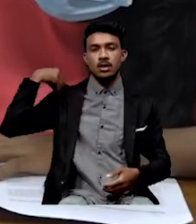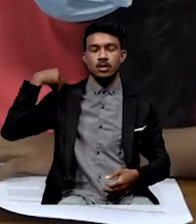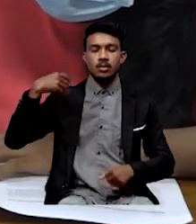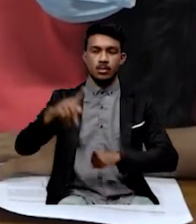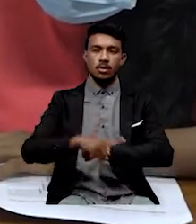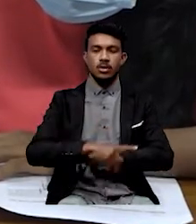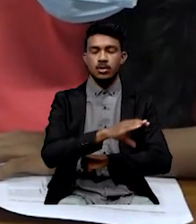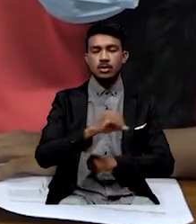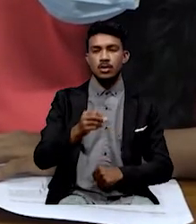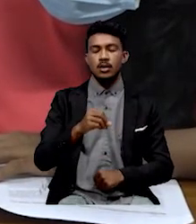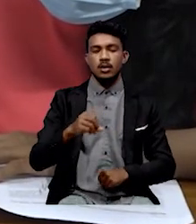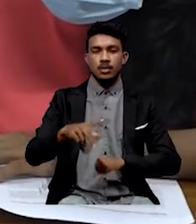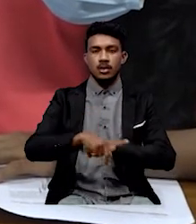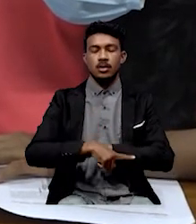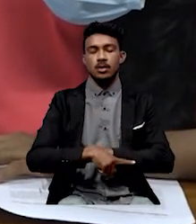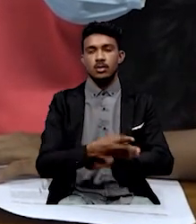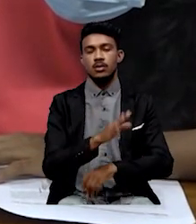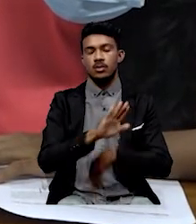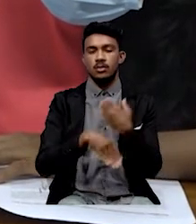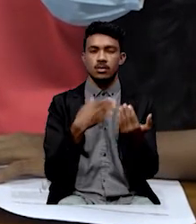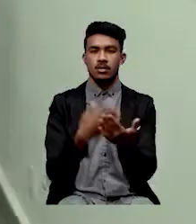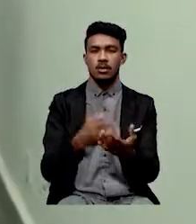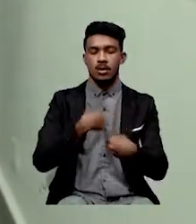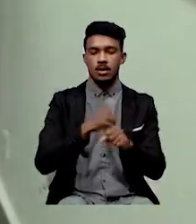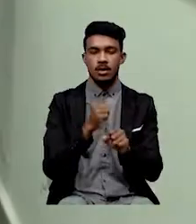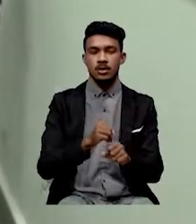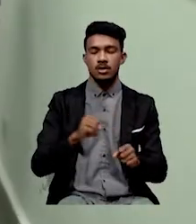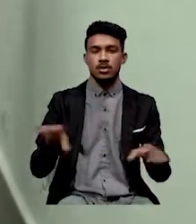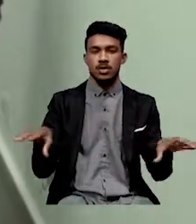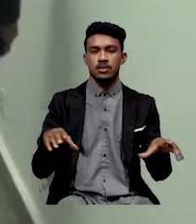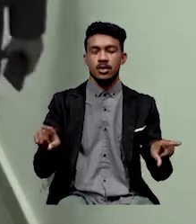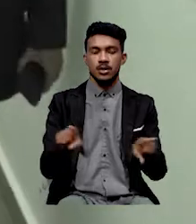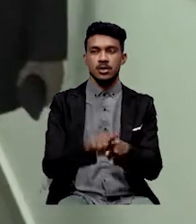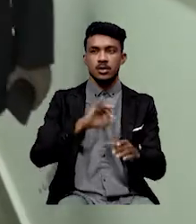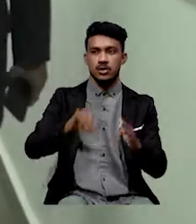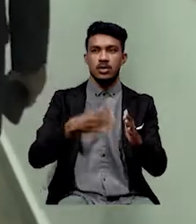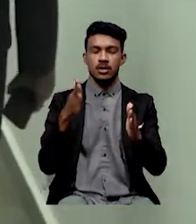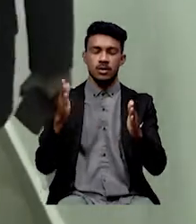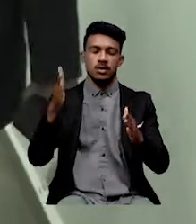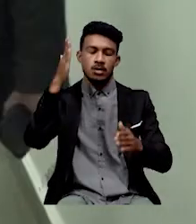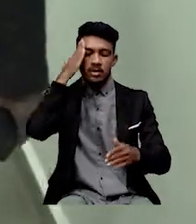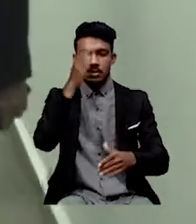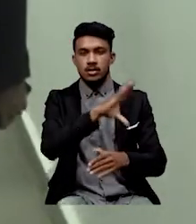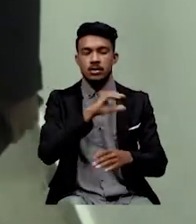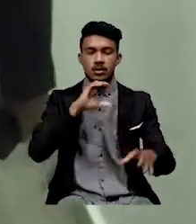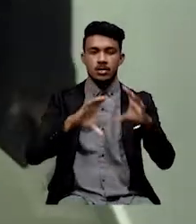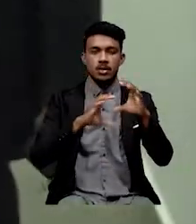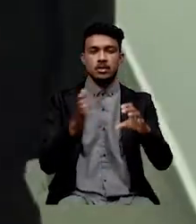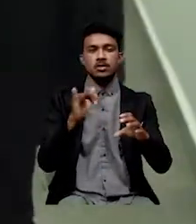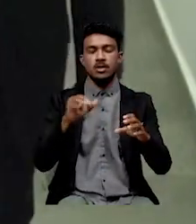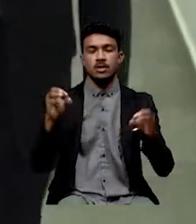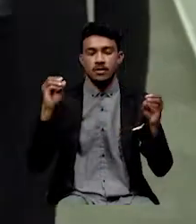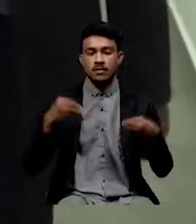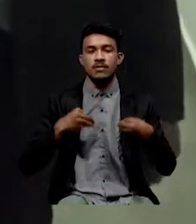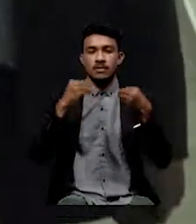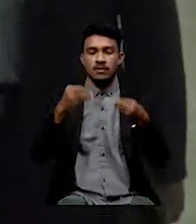no partido político ou a hira halau neknar no da jornalista profissional. Jornalista no meio comunicação social Sira tem que fazer espaço